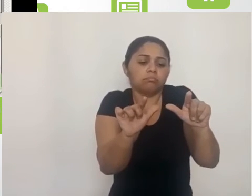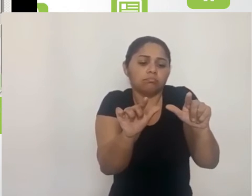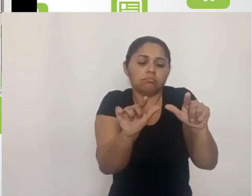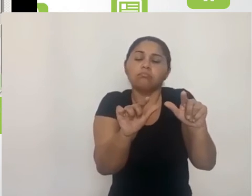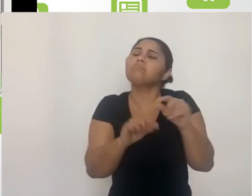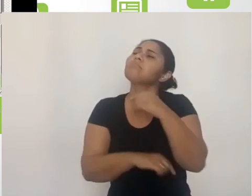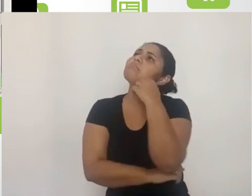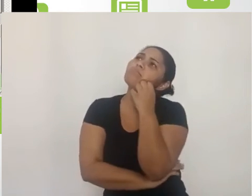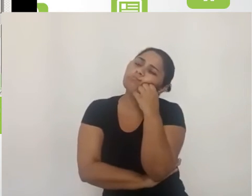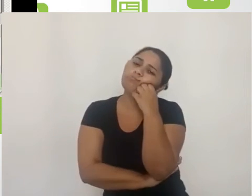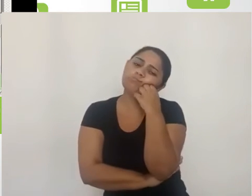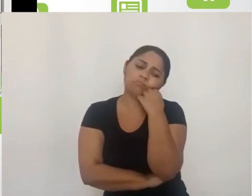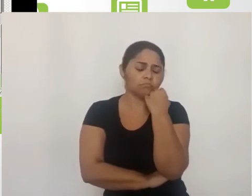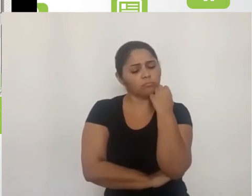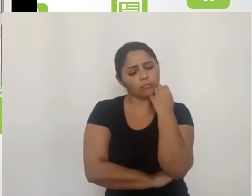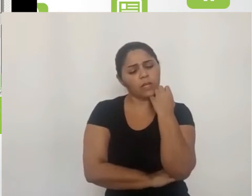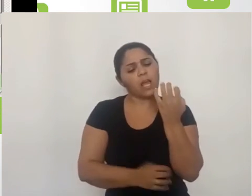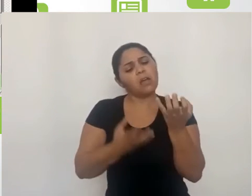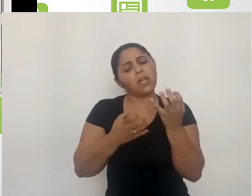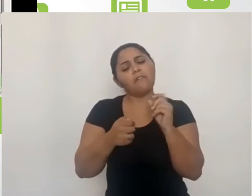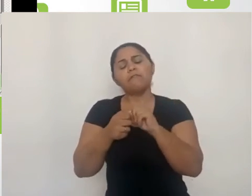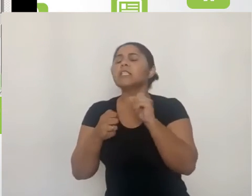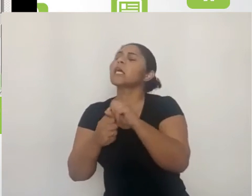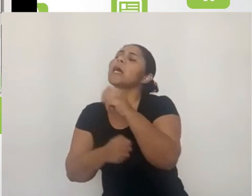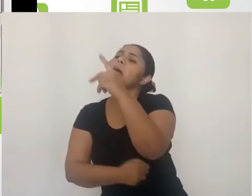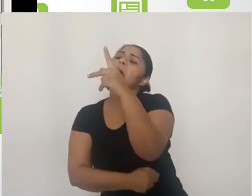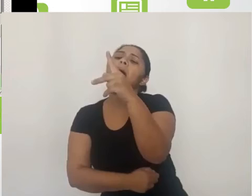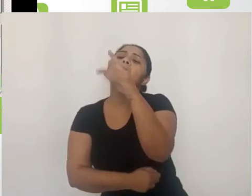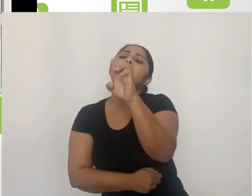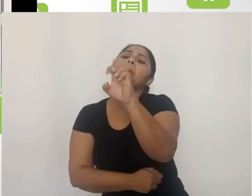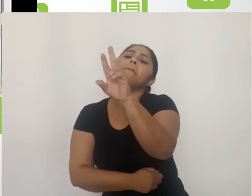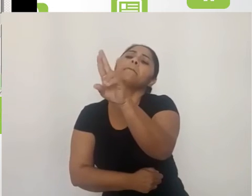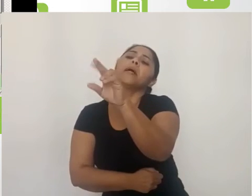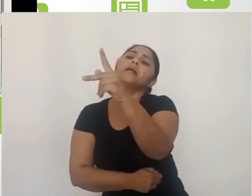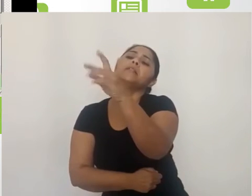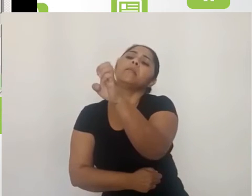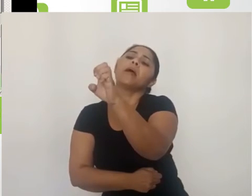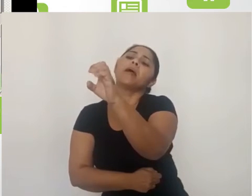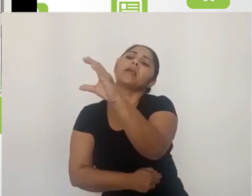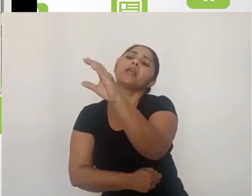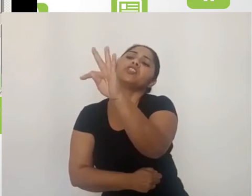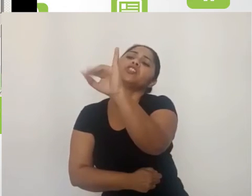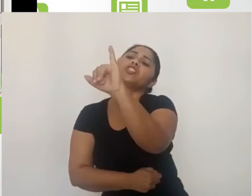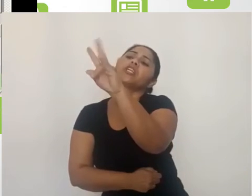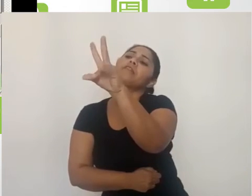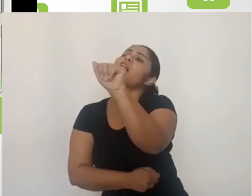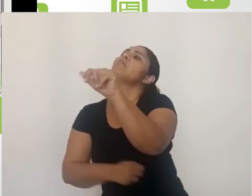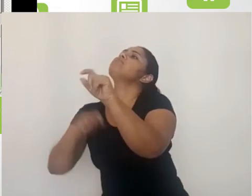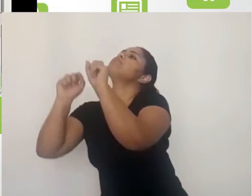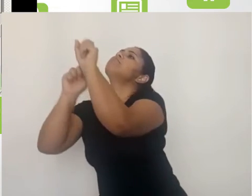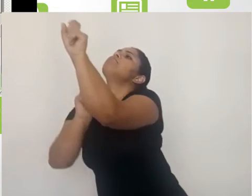Ah, eu quero fazer a perspectiva do objeto.